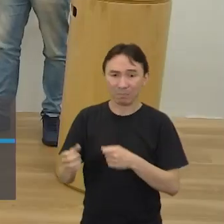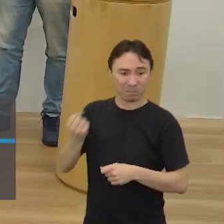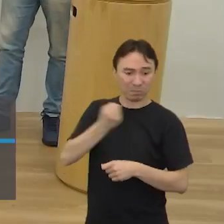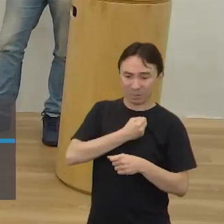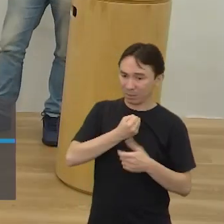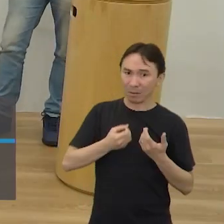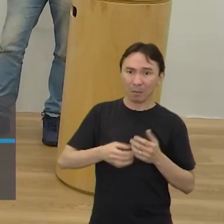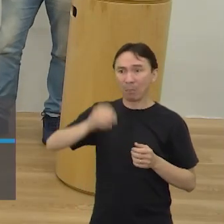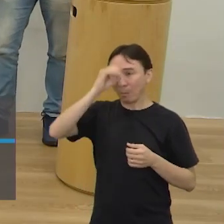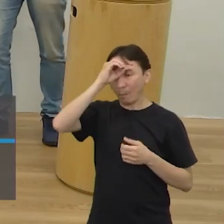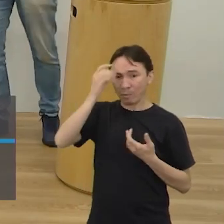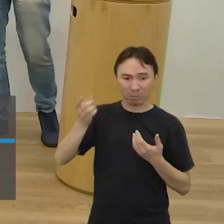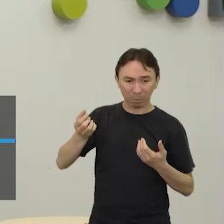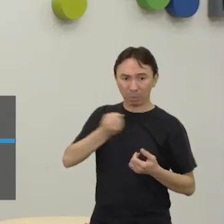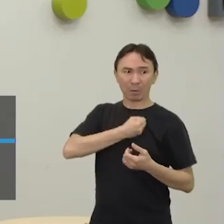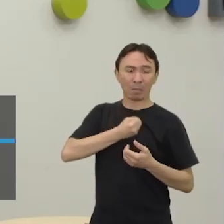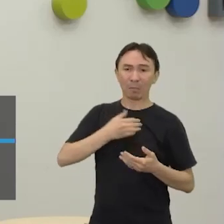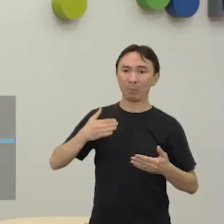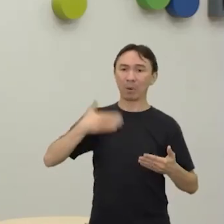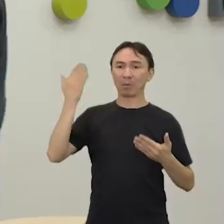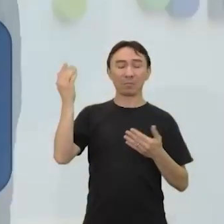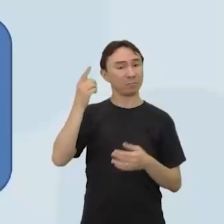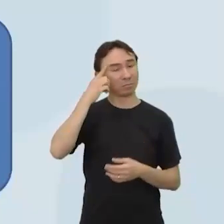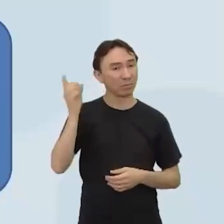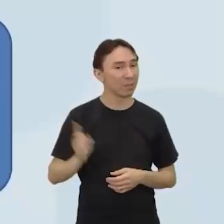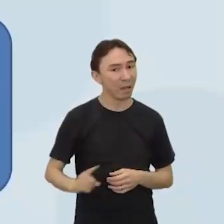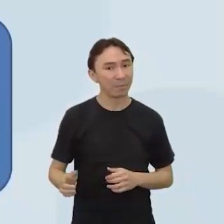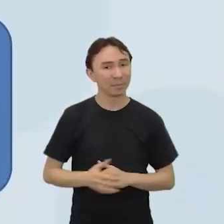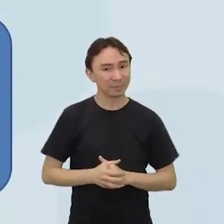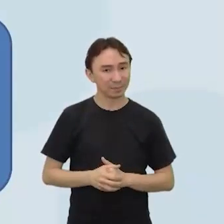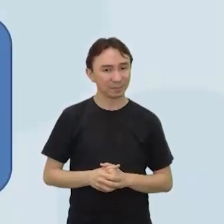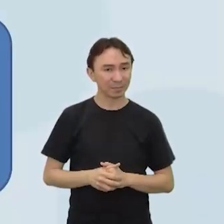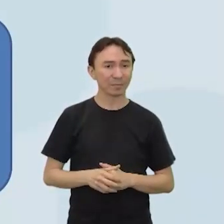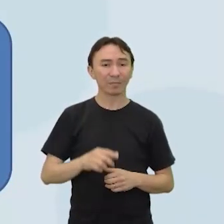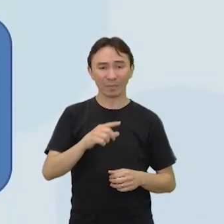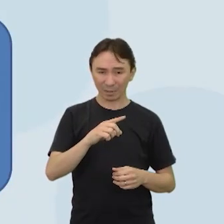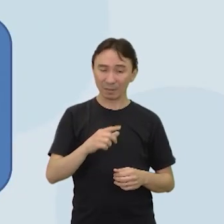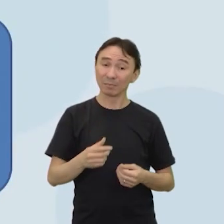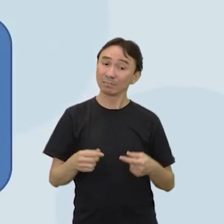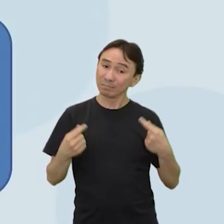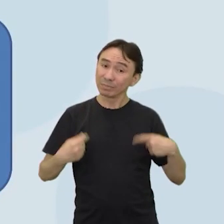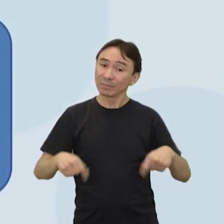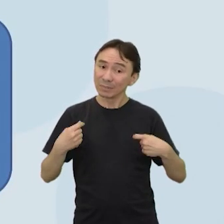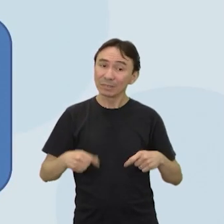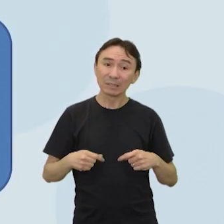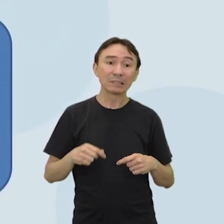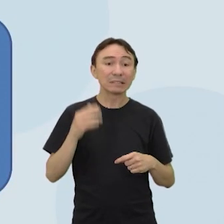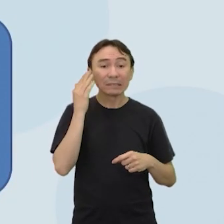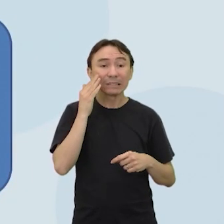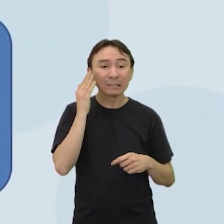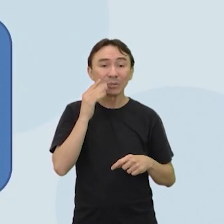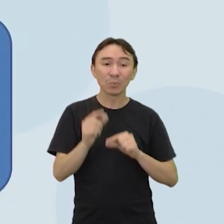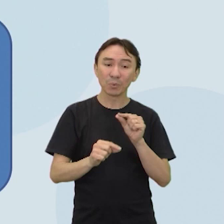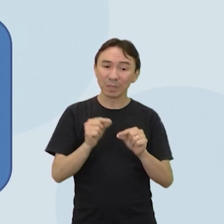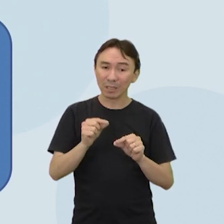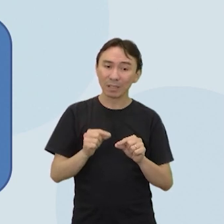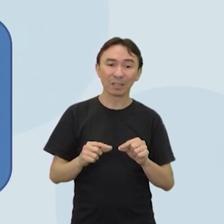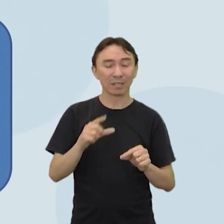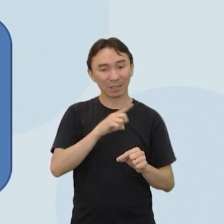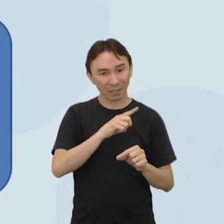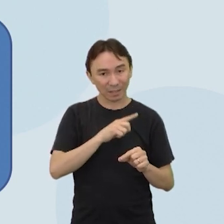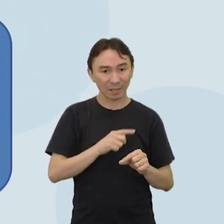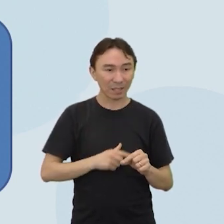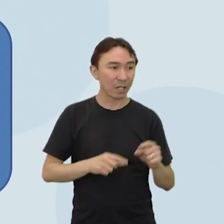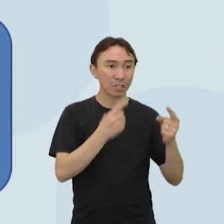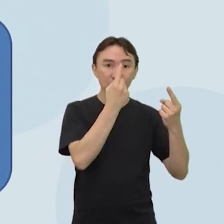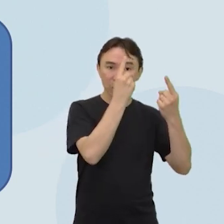acontecendo aquilo. É isso mesmo. Né? Vamos voltar para o LED aqui. A gente tem que entender as duas ditaduras, tanto a do